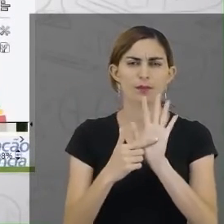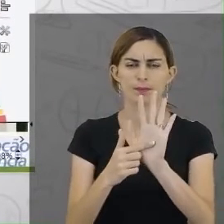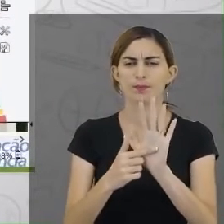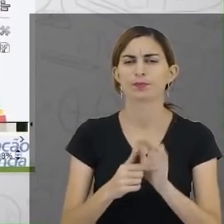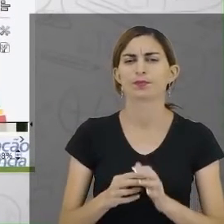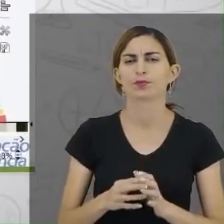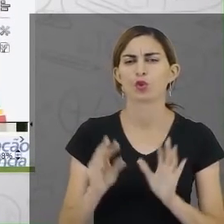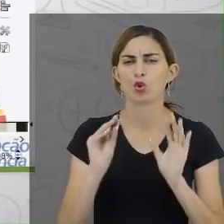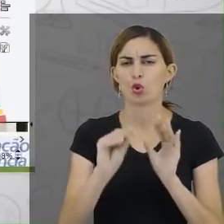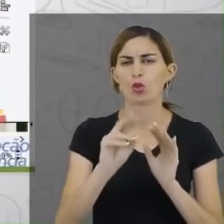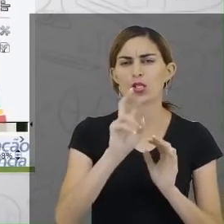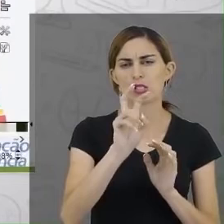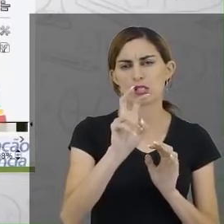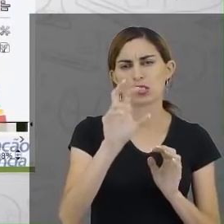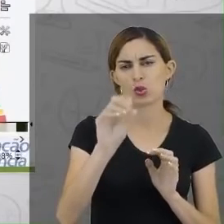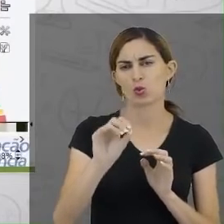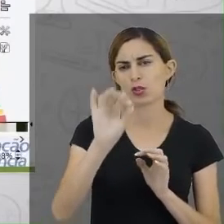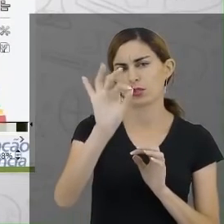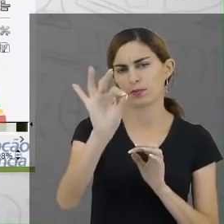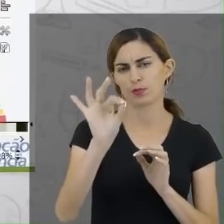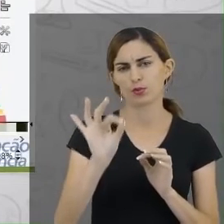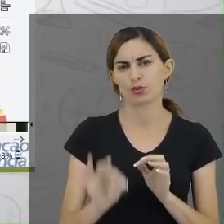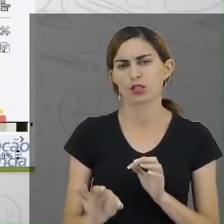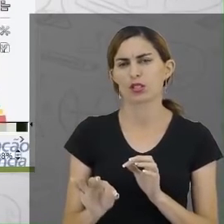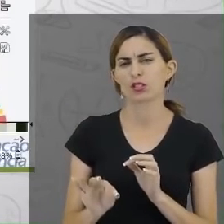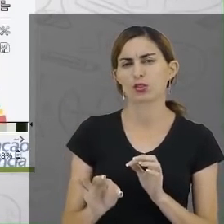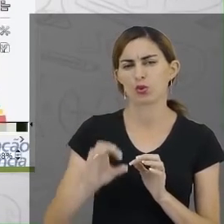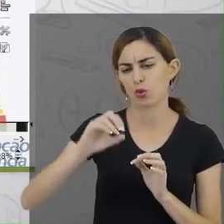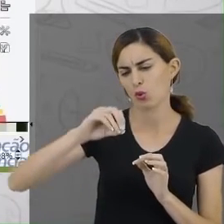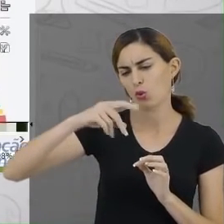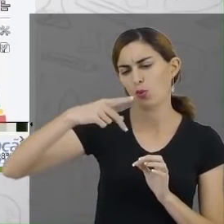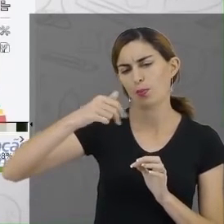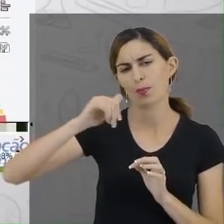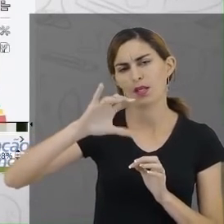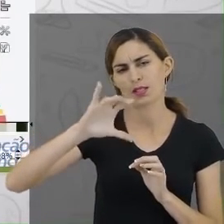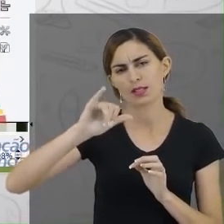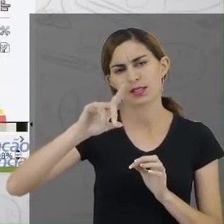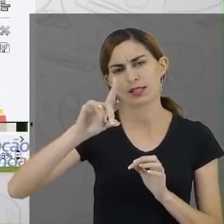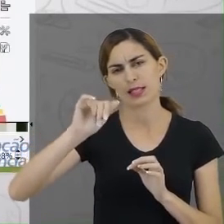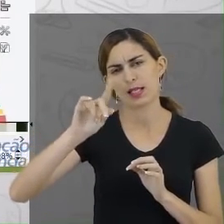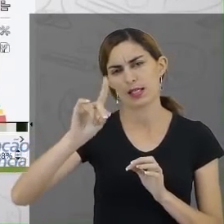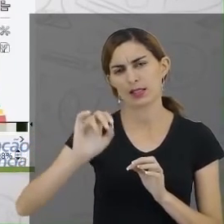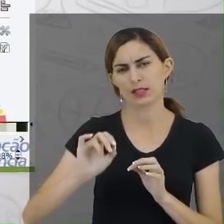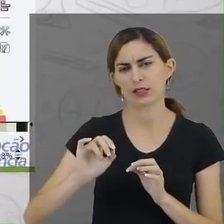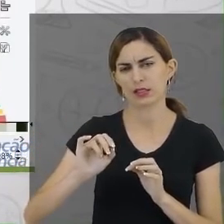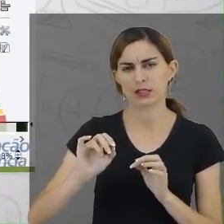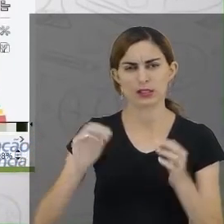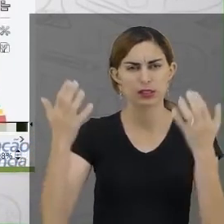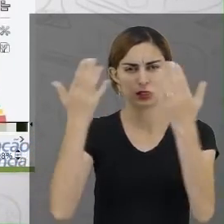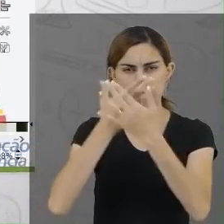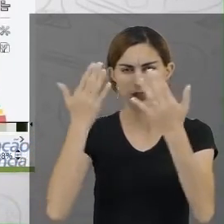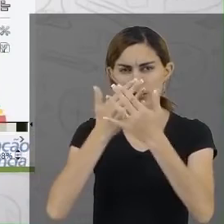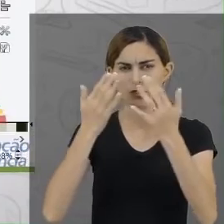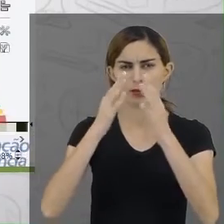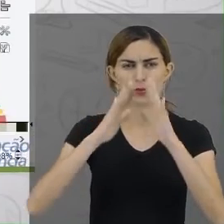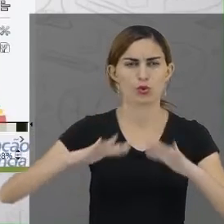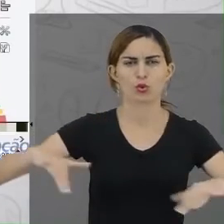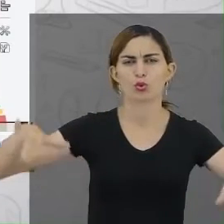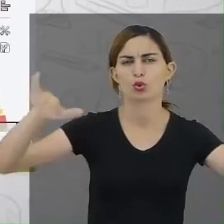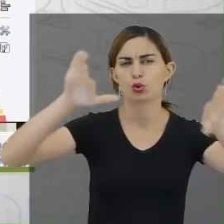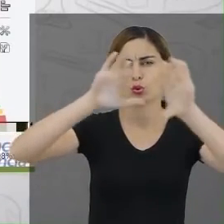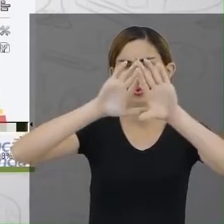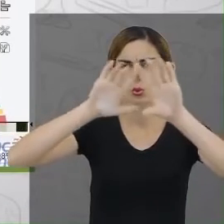Vamos colocar aqui 50% de opacidade. No caso, a transparência será